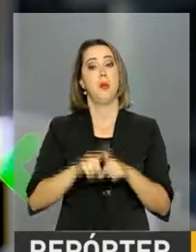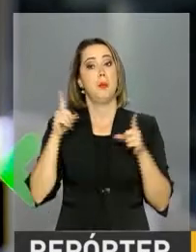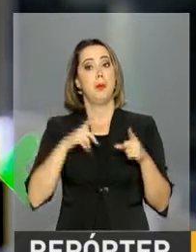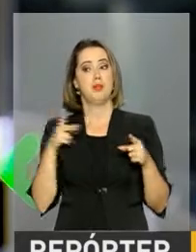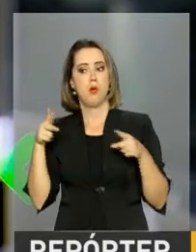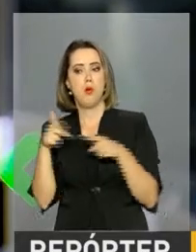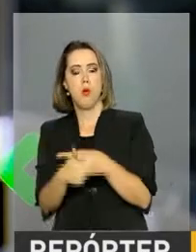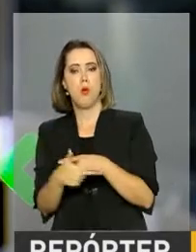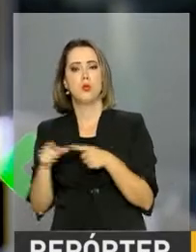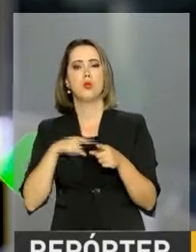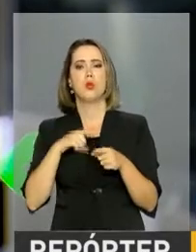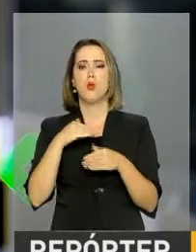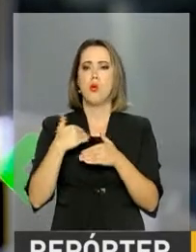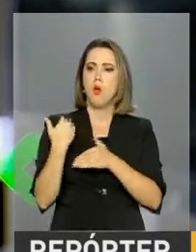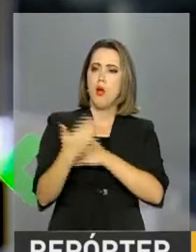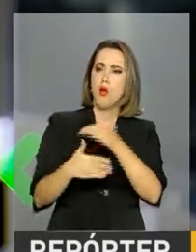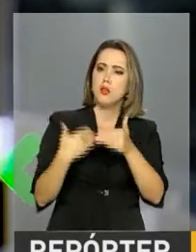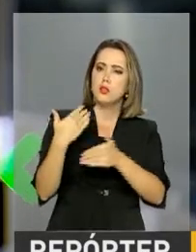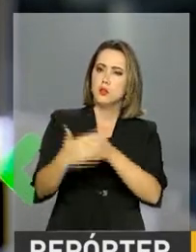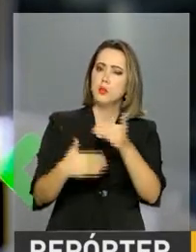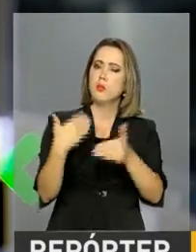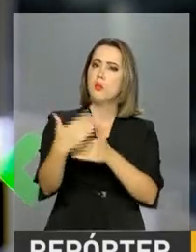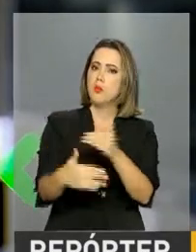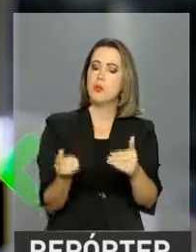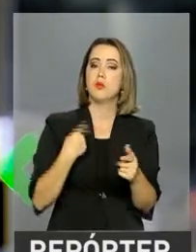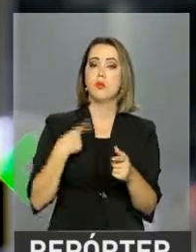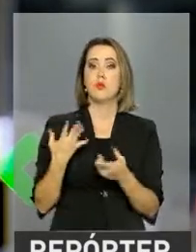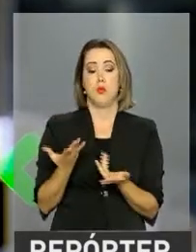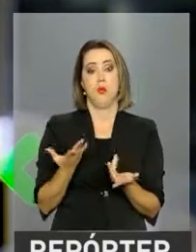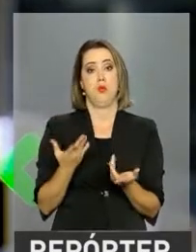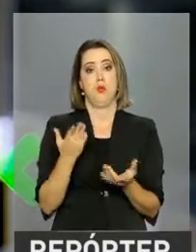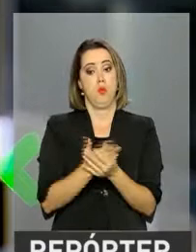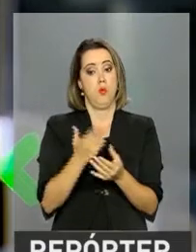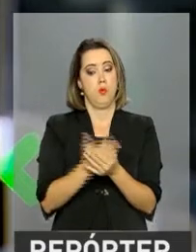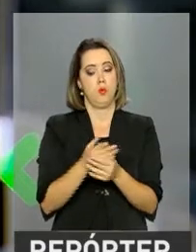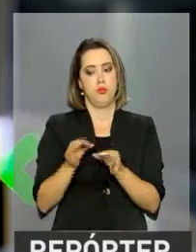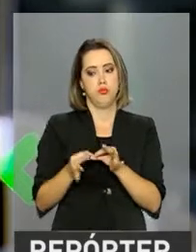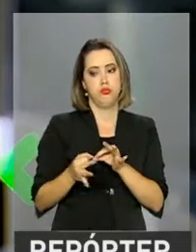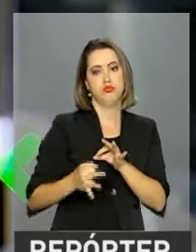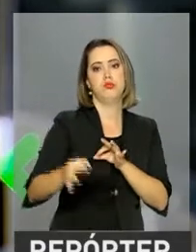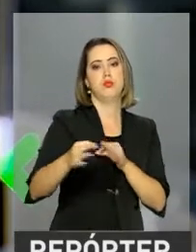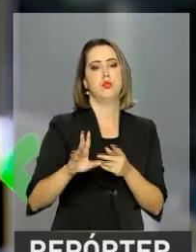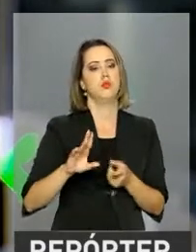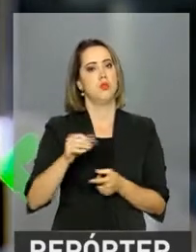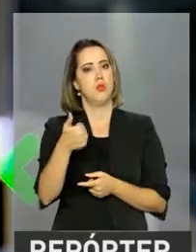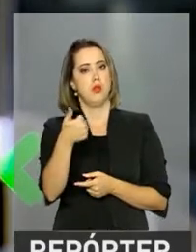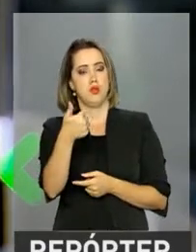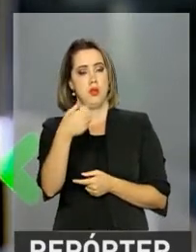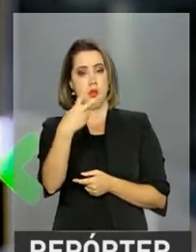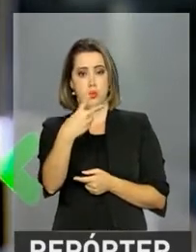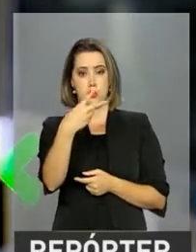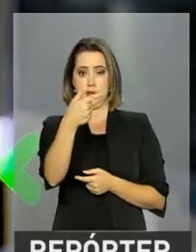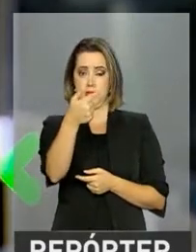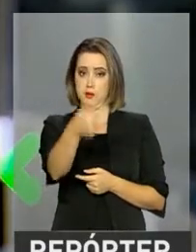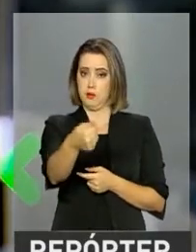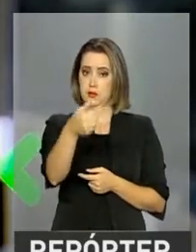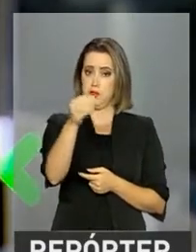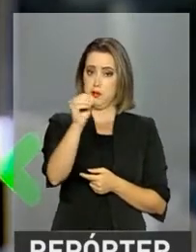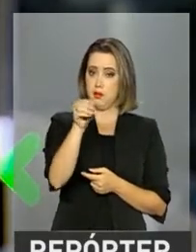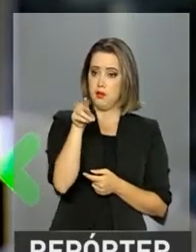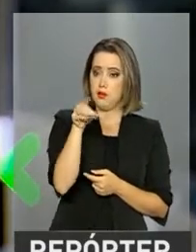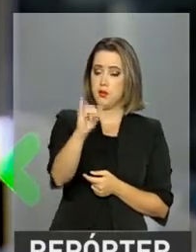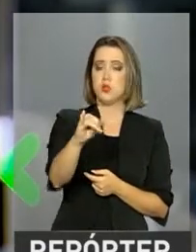prorrogação desses contratos temporários por além do total de 270 dias e também outros pontos